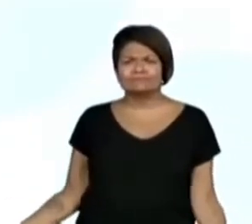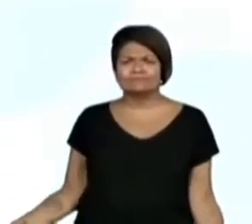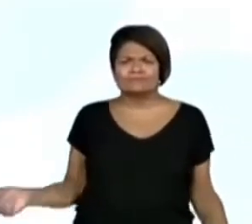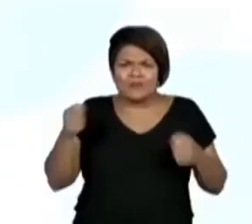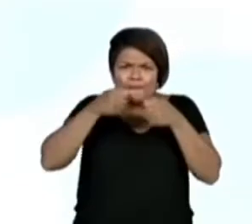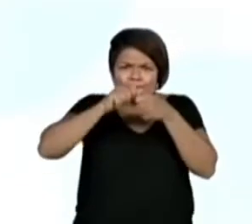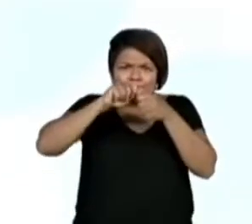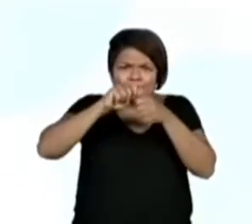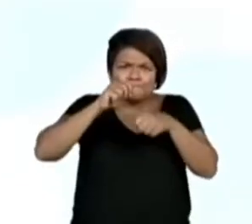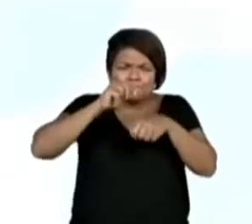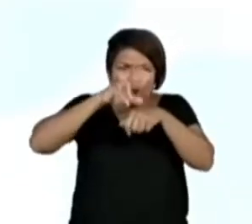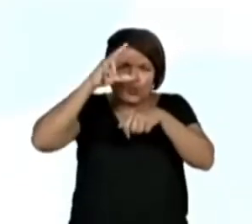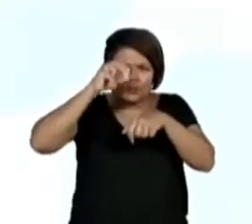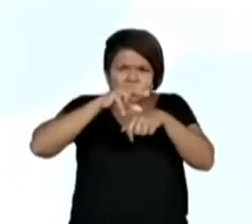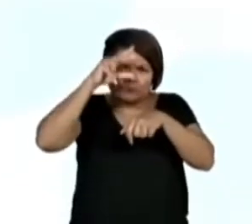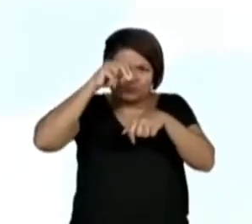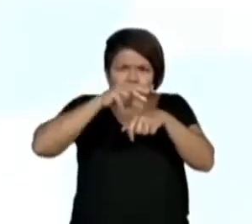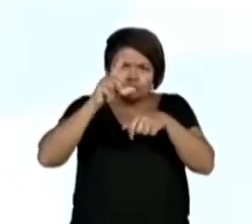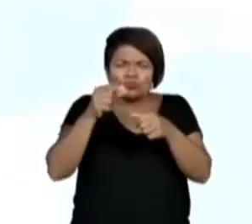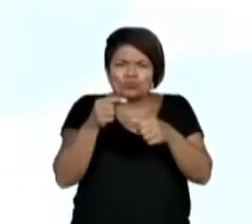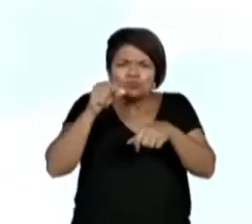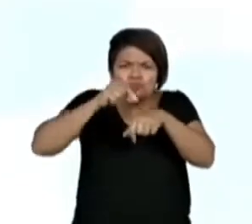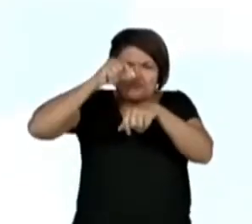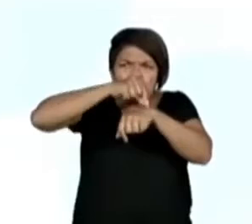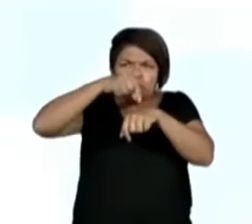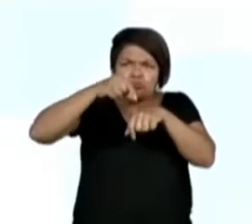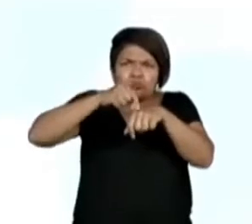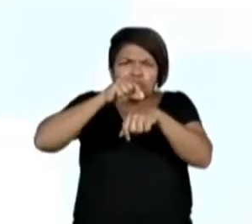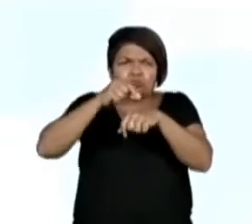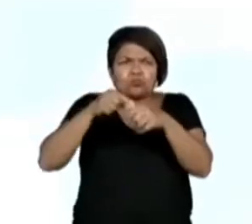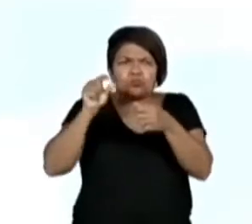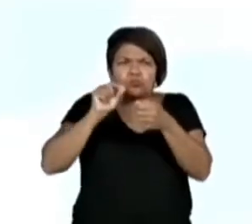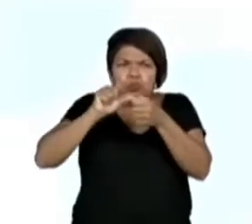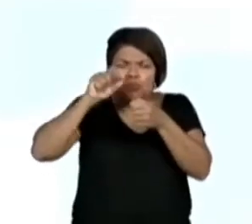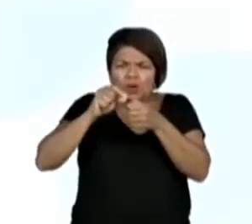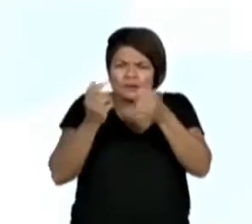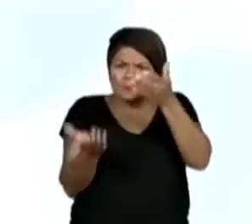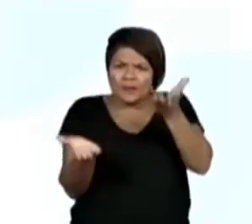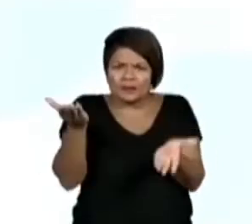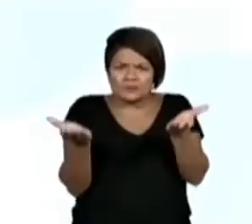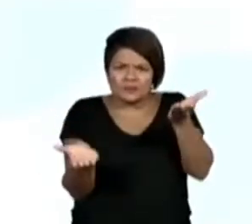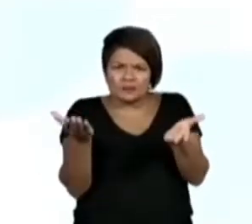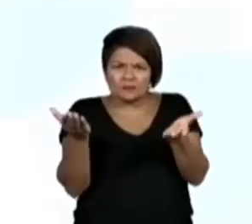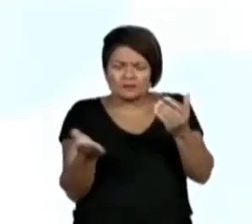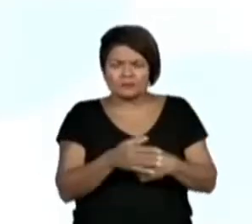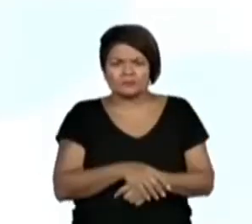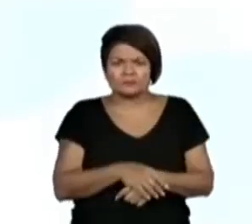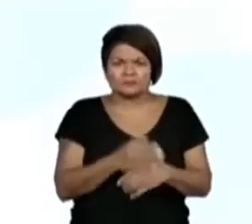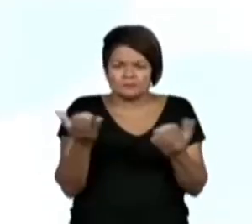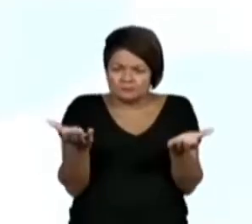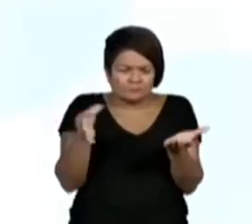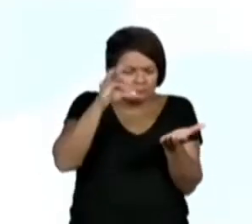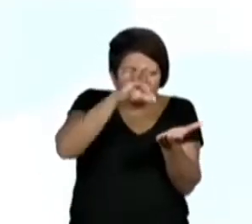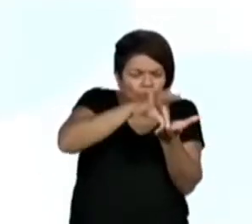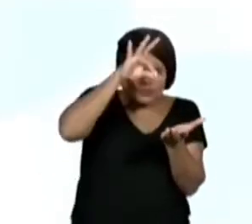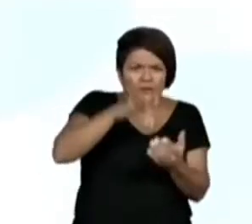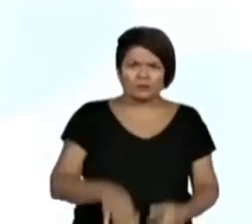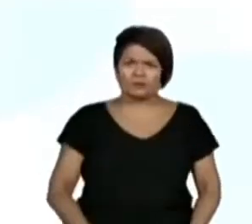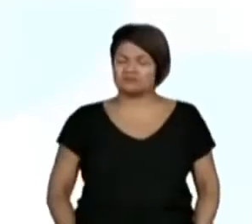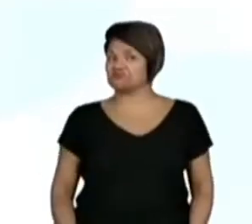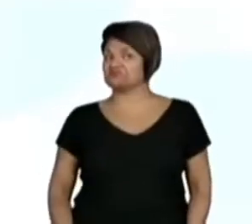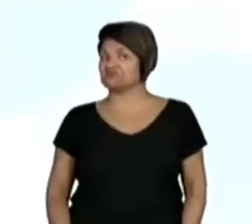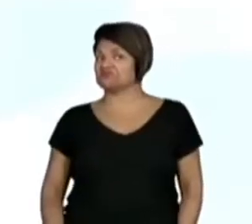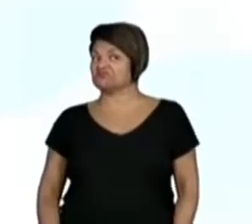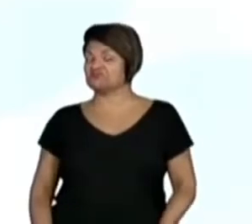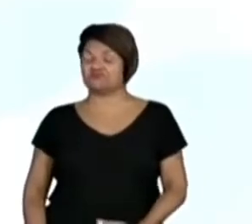não conhece não. Vocês conhecem uma pulga na balança? Não, essa eu não conhecia. Então, eu tenho que circular a